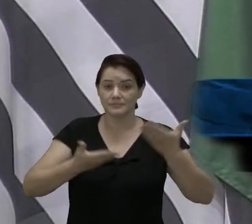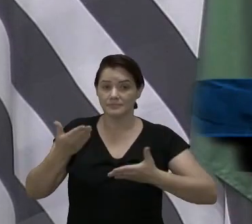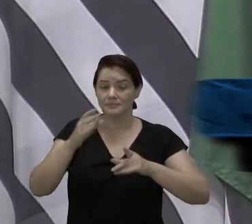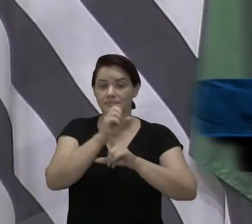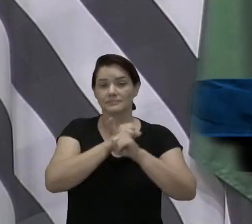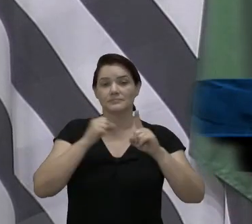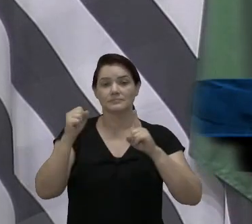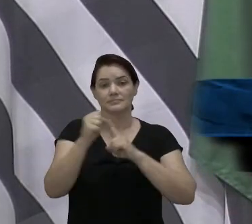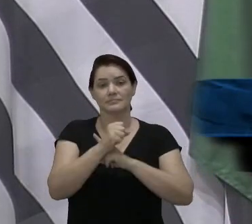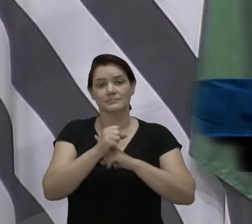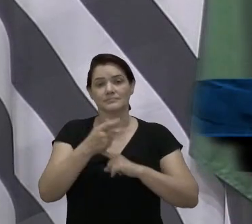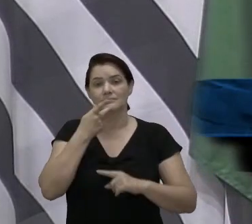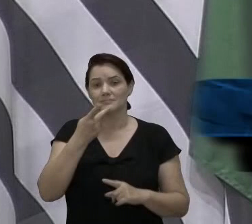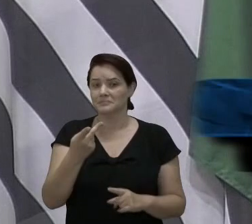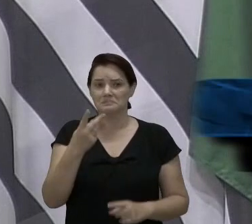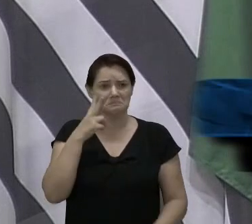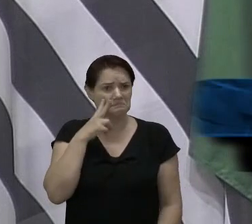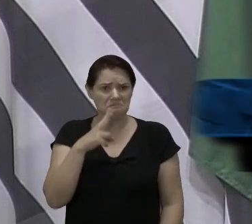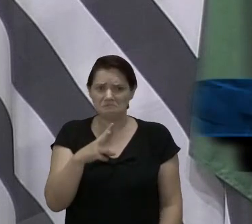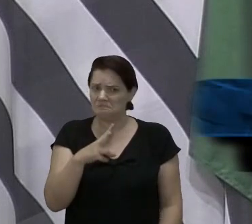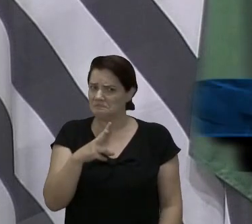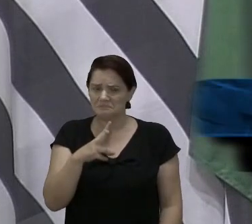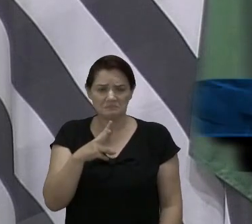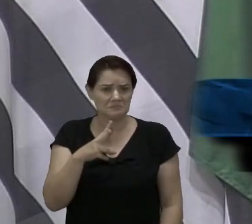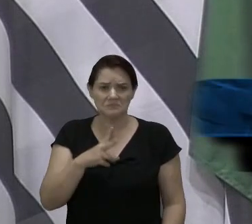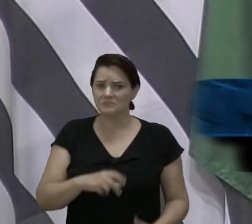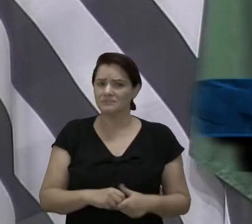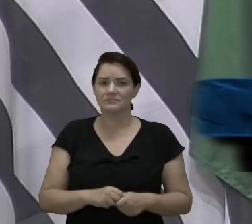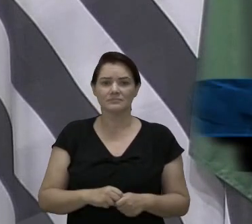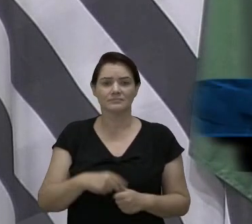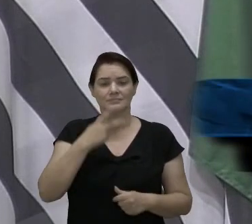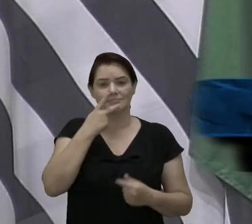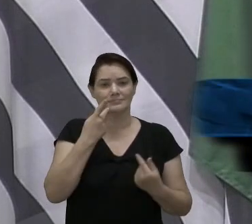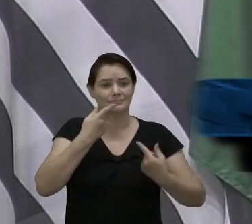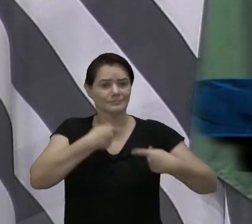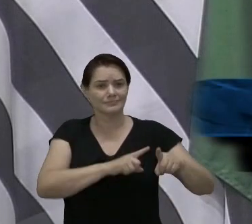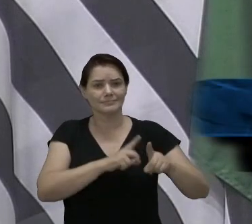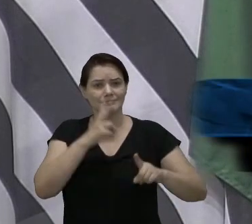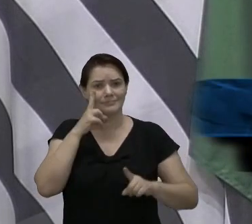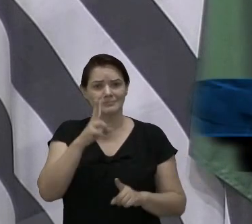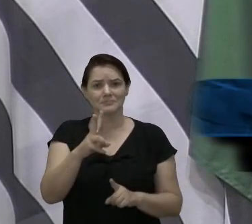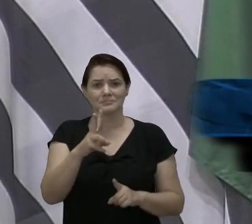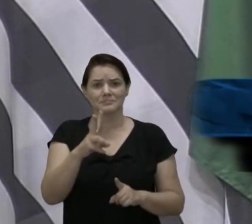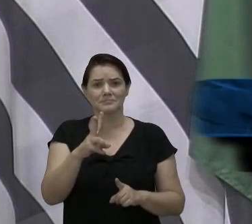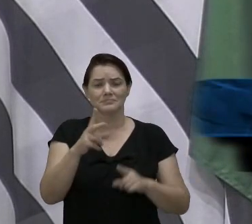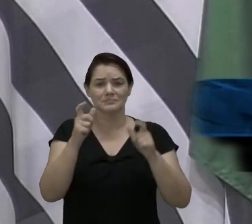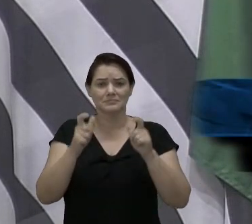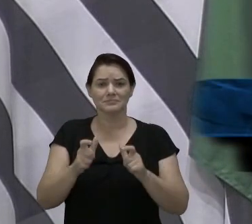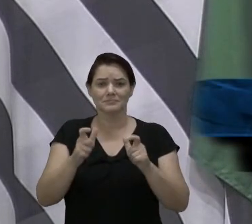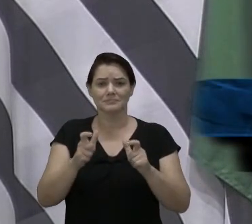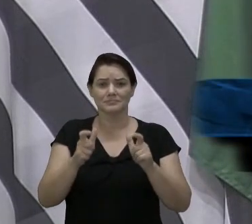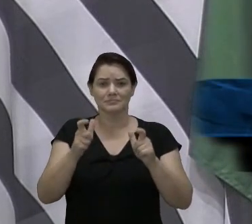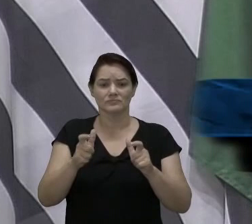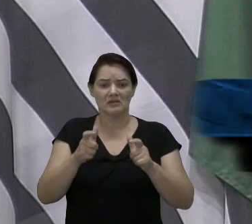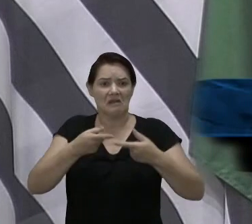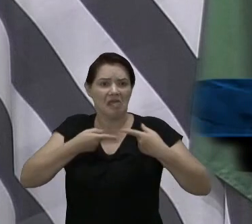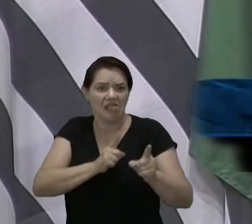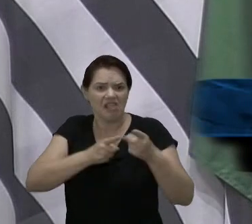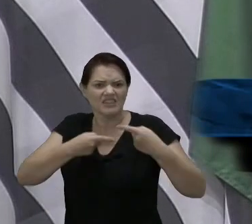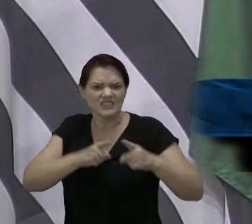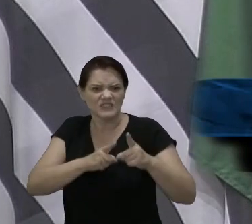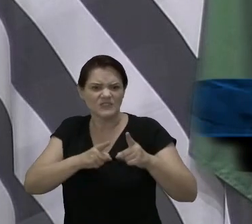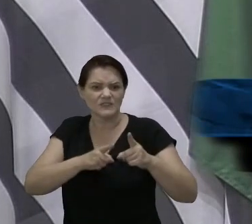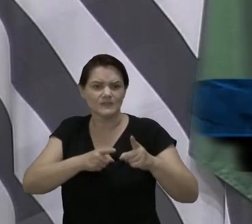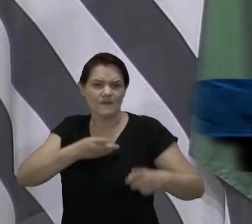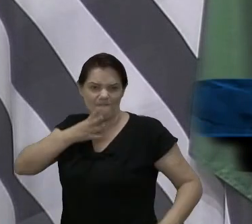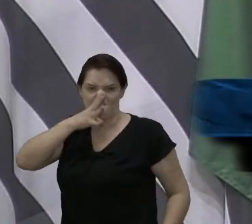social. Mas a gente não viu isso falando ali. E pelo contrário, vereador, eu vi que o espaço foi usado para ataques.